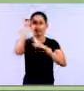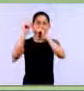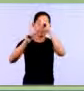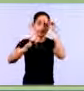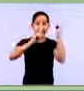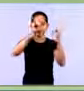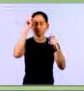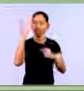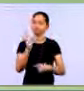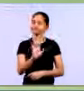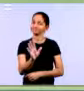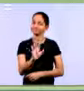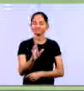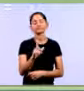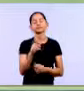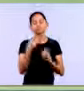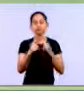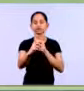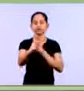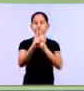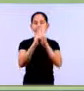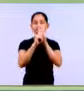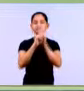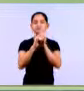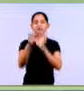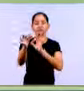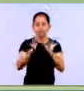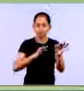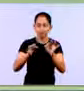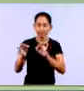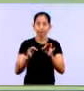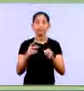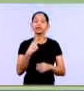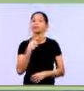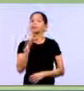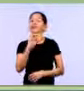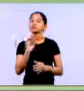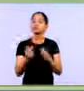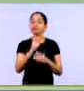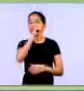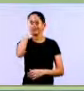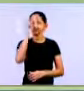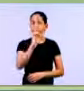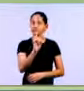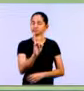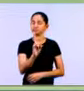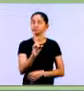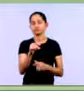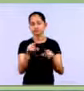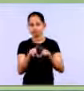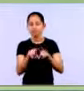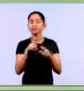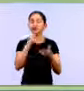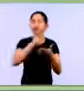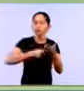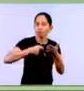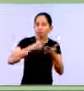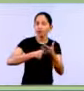outra forma normativa, pode ser regulamentada, mas não instituída, e cobrada mediante